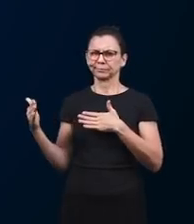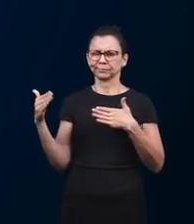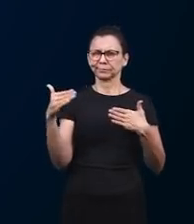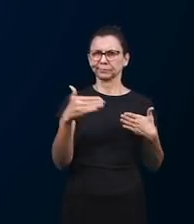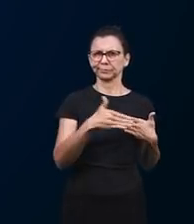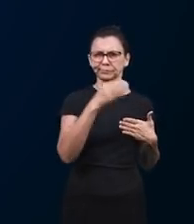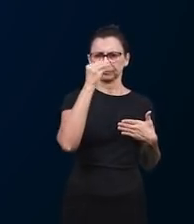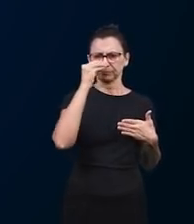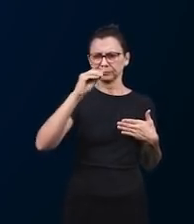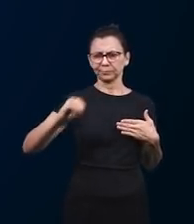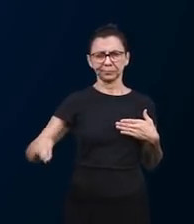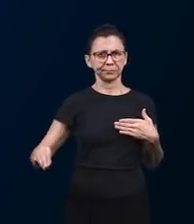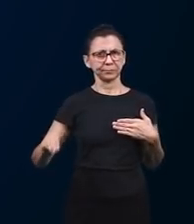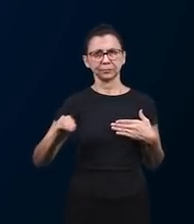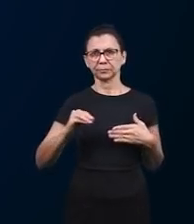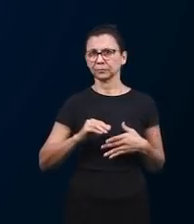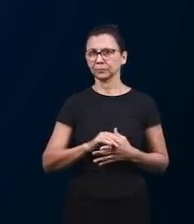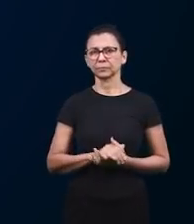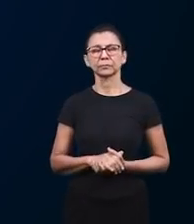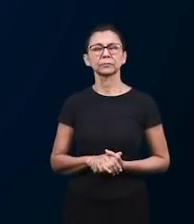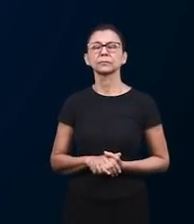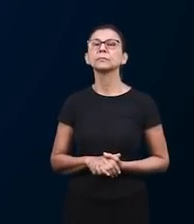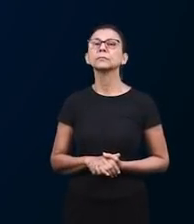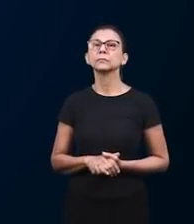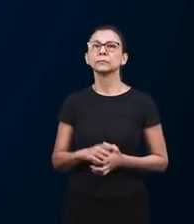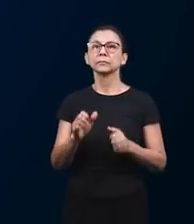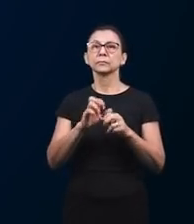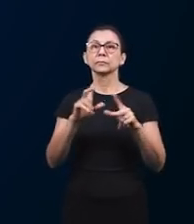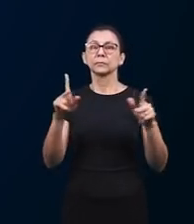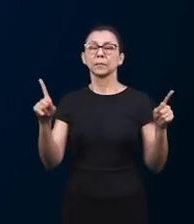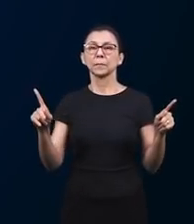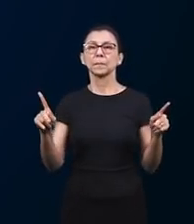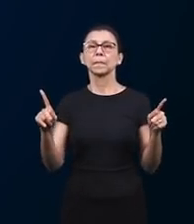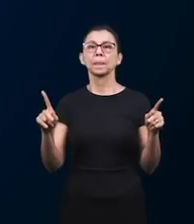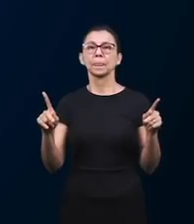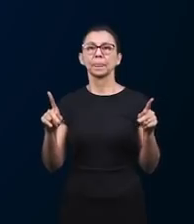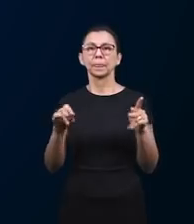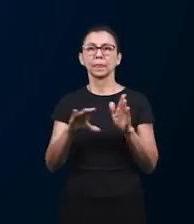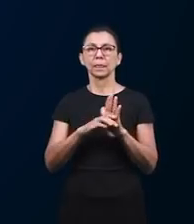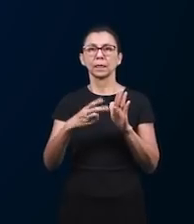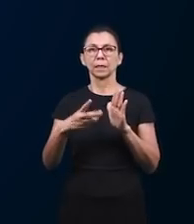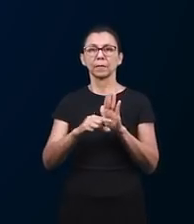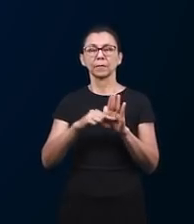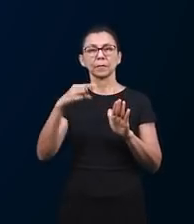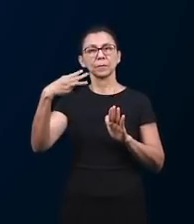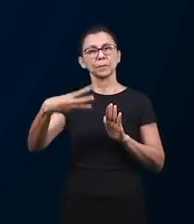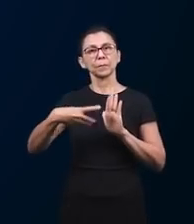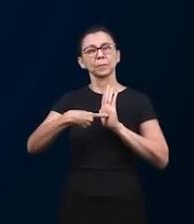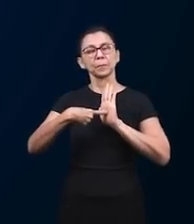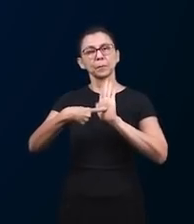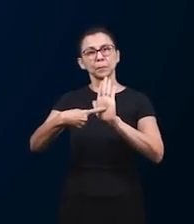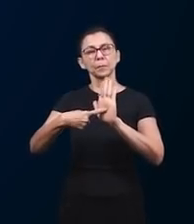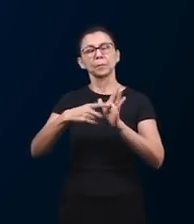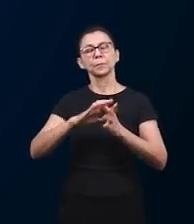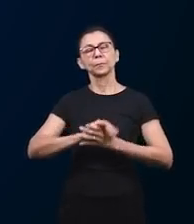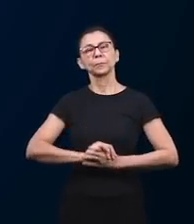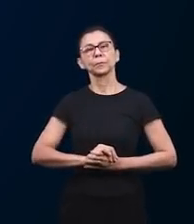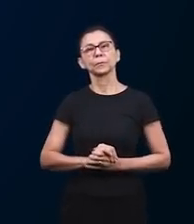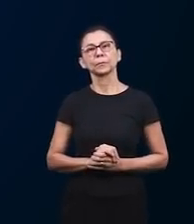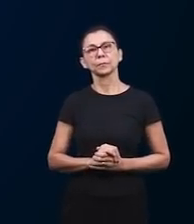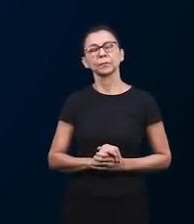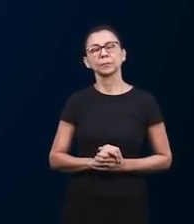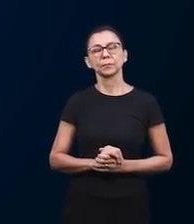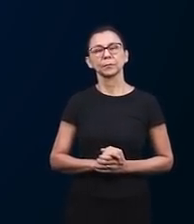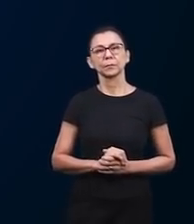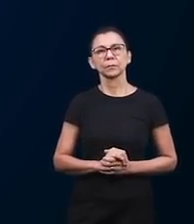sabemos que o Senhor, Ele mesmo se revela em Apocalipse, capítulo 3, versículo 3, que foi lido o